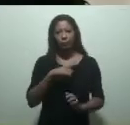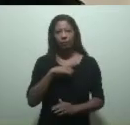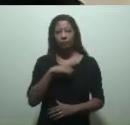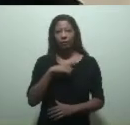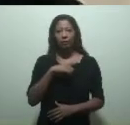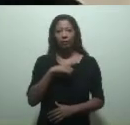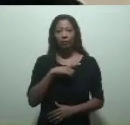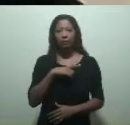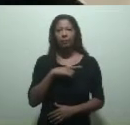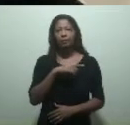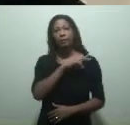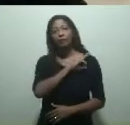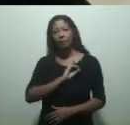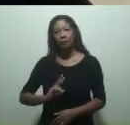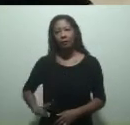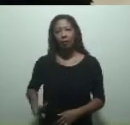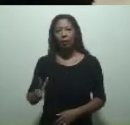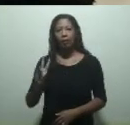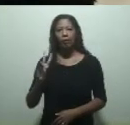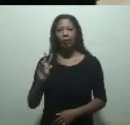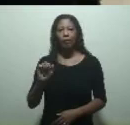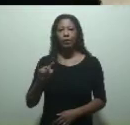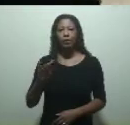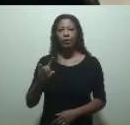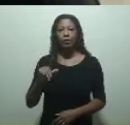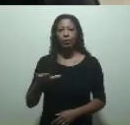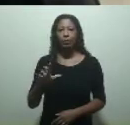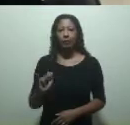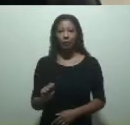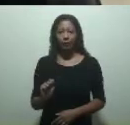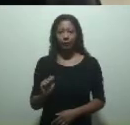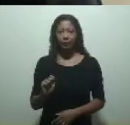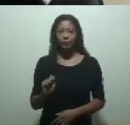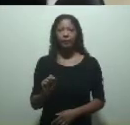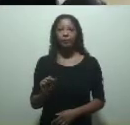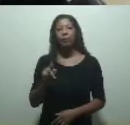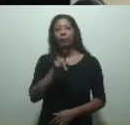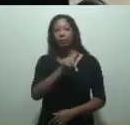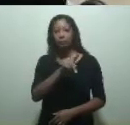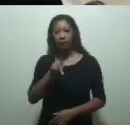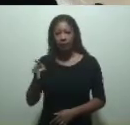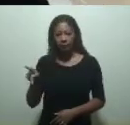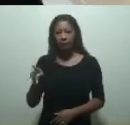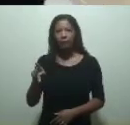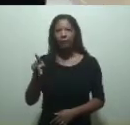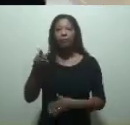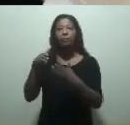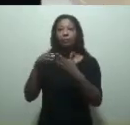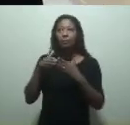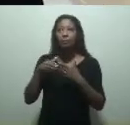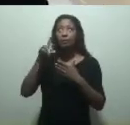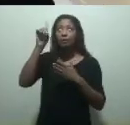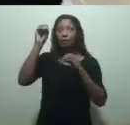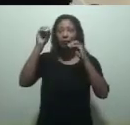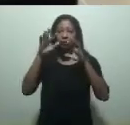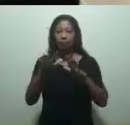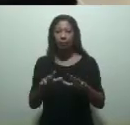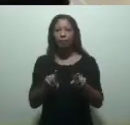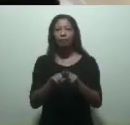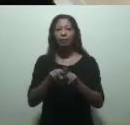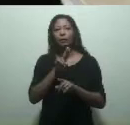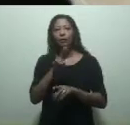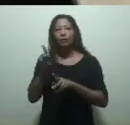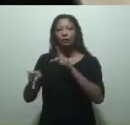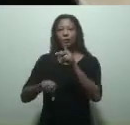justificada, a vereadora Vandilma Maria de Oliveira. O senhor presidente, sob a proteção de Deus e em nome do povo